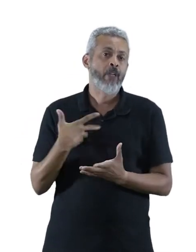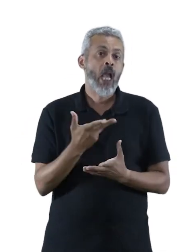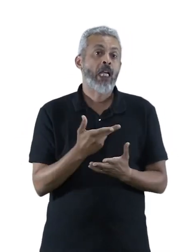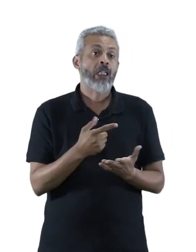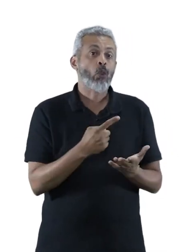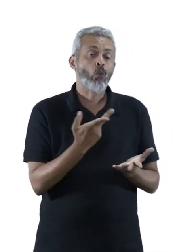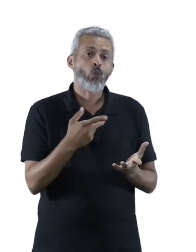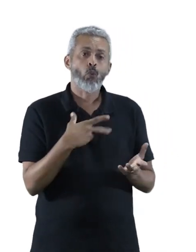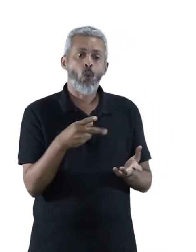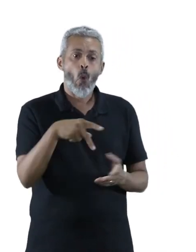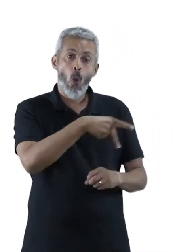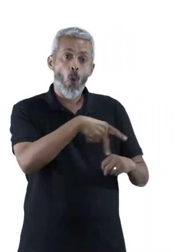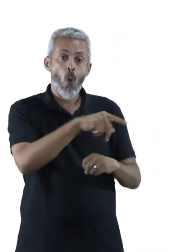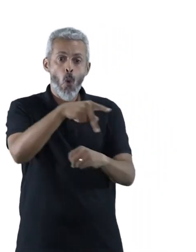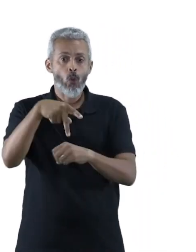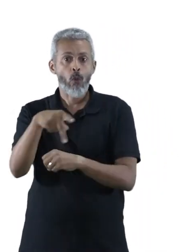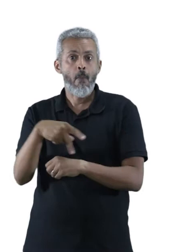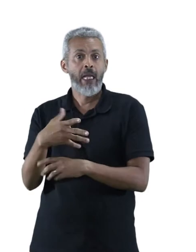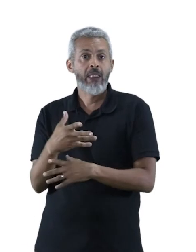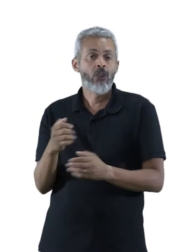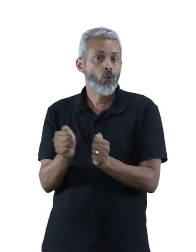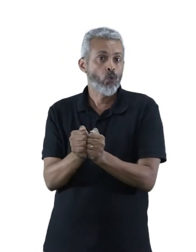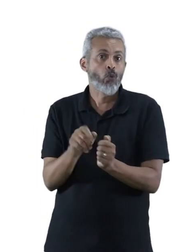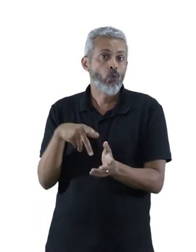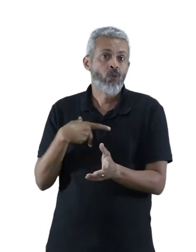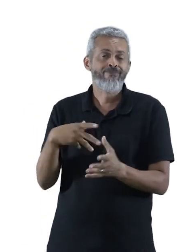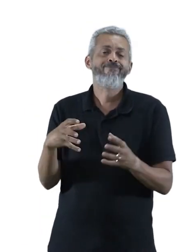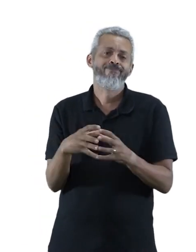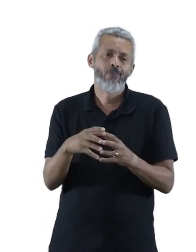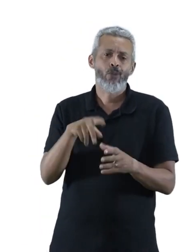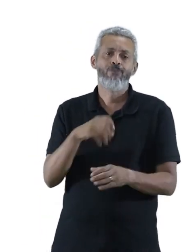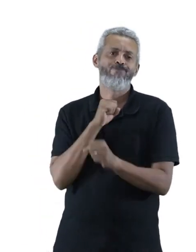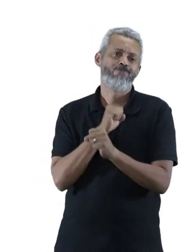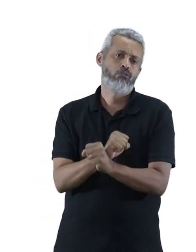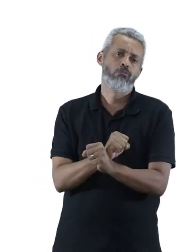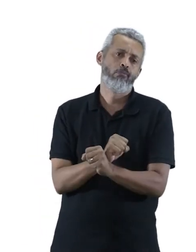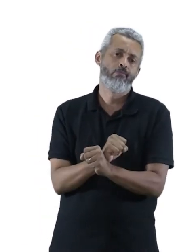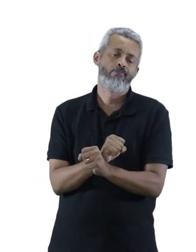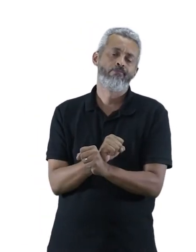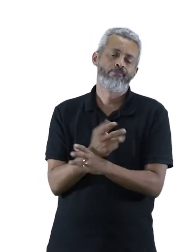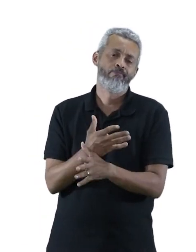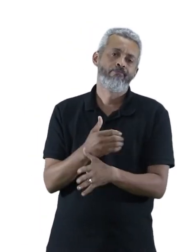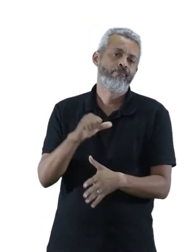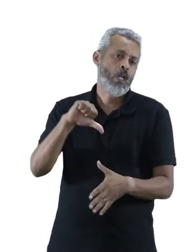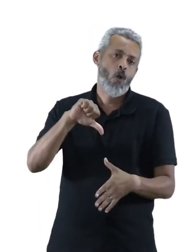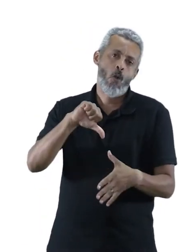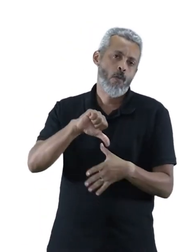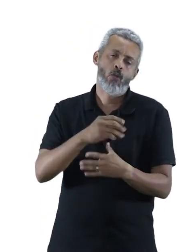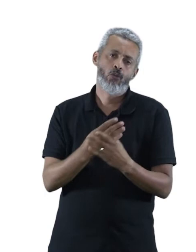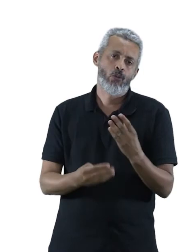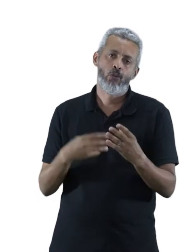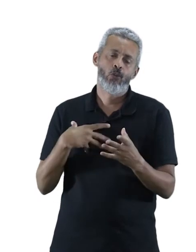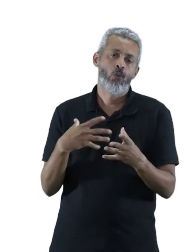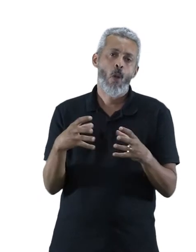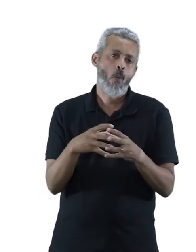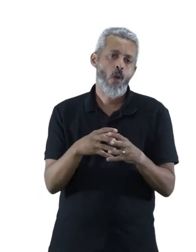parceiros econômicos com problemas fazem com que o nosso bloco fique estagnado. Na verdade, o Mercosul é um bloco econômico